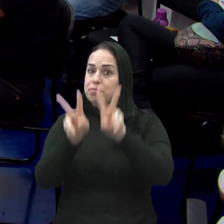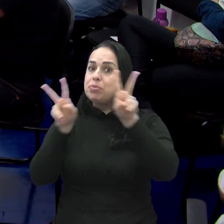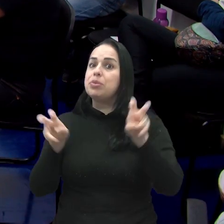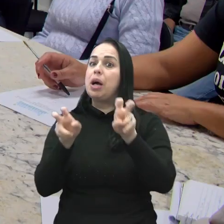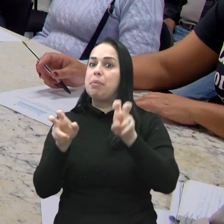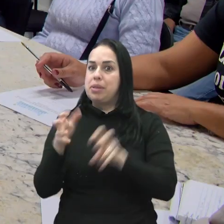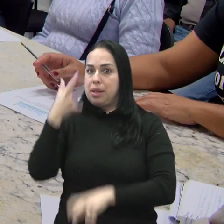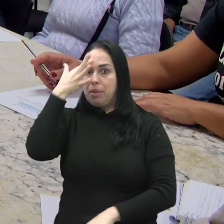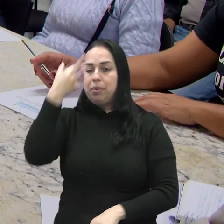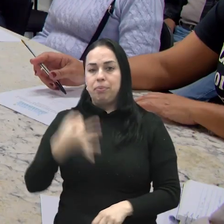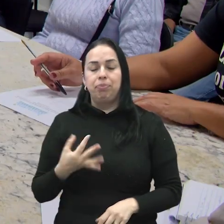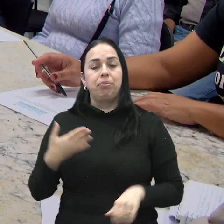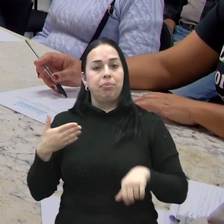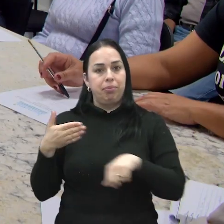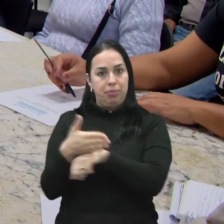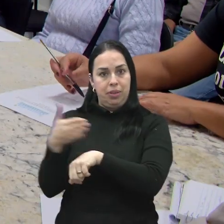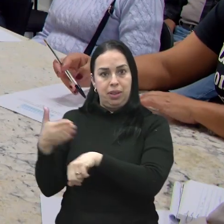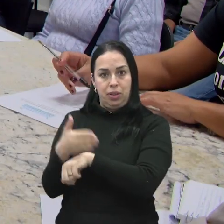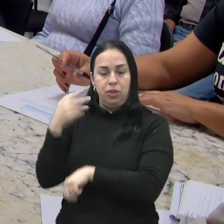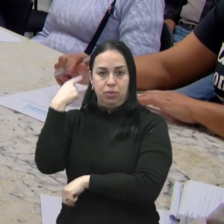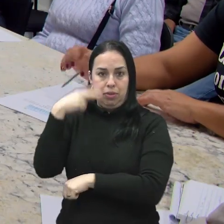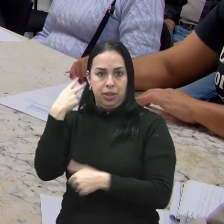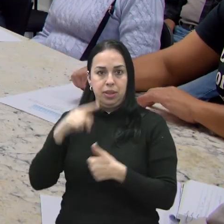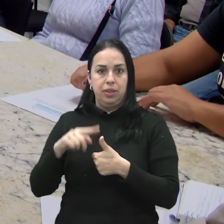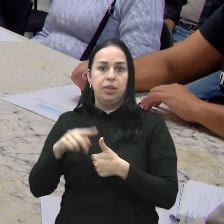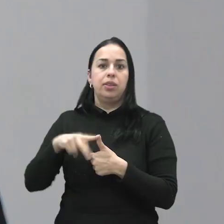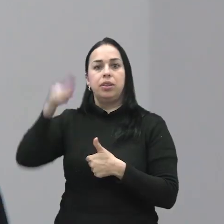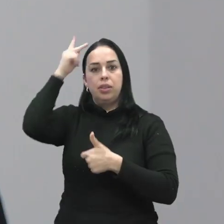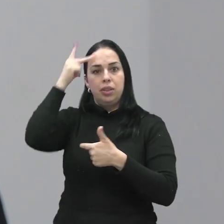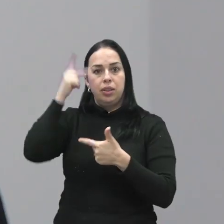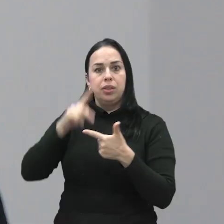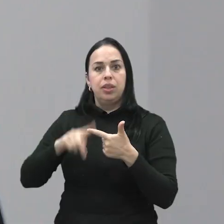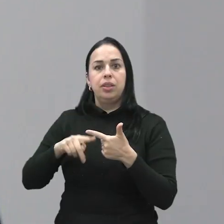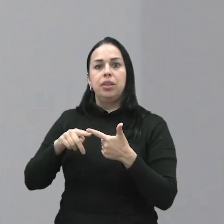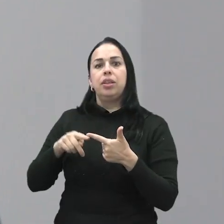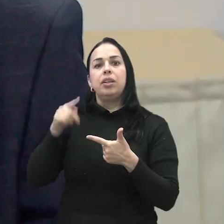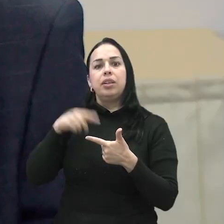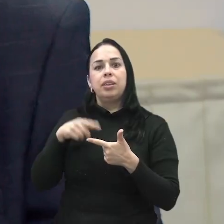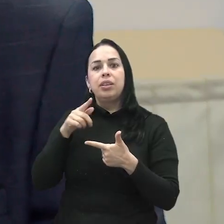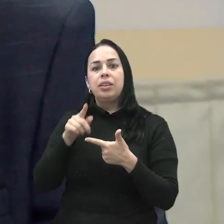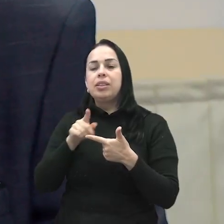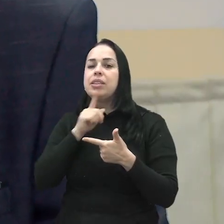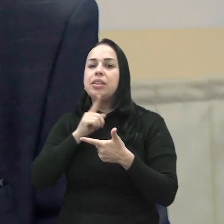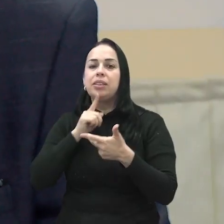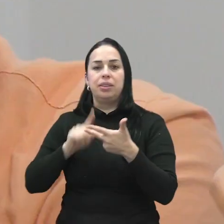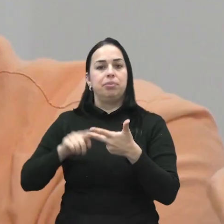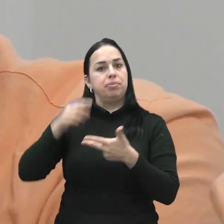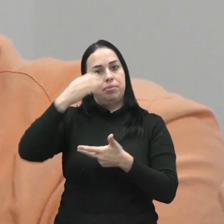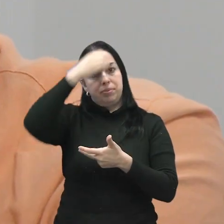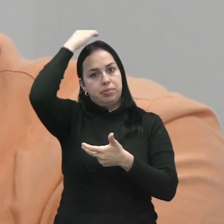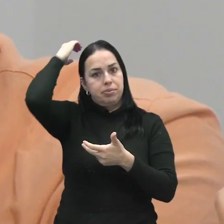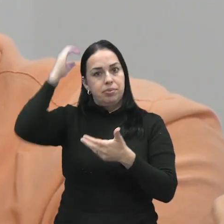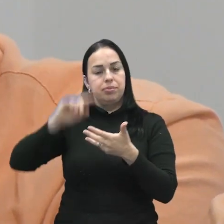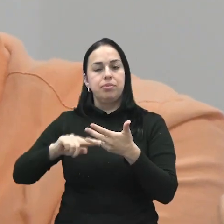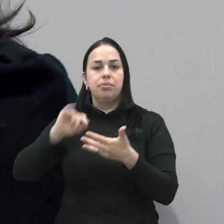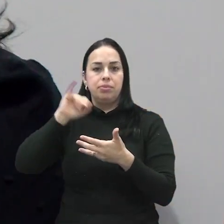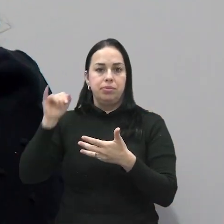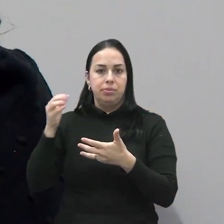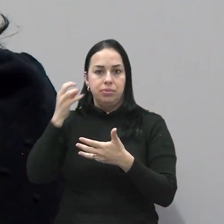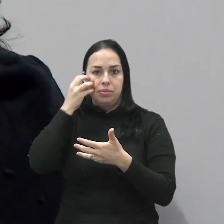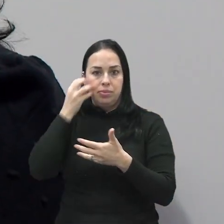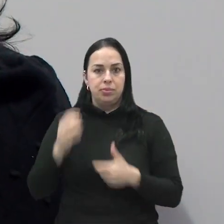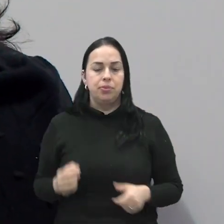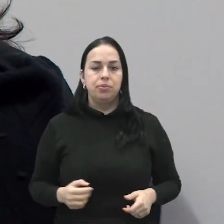tema. Estiveram presentes na reunião os vereadores Fernando Petit, Sérgio Camargo, Carlos Abranches